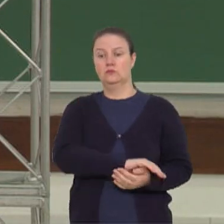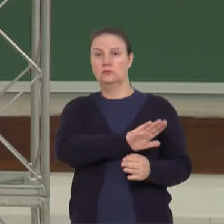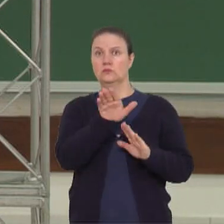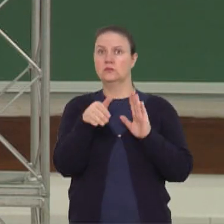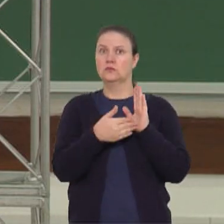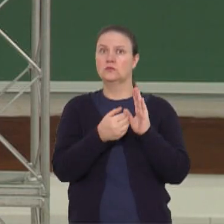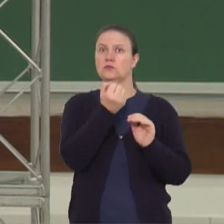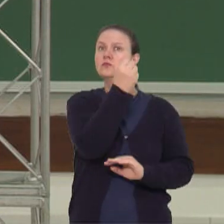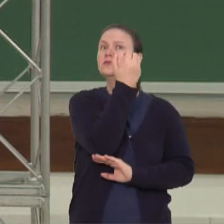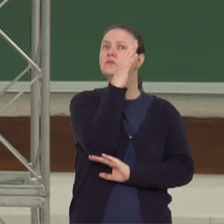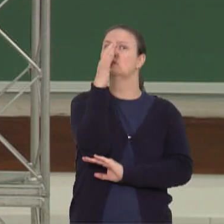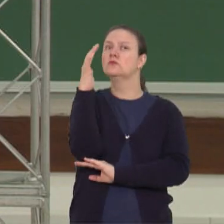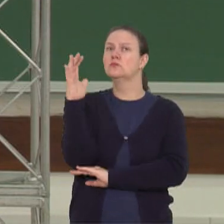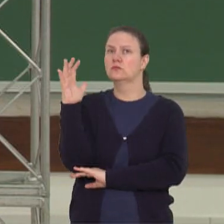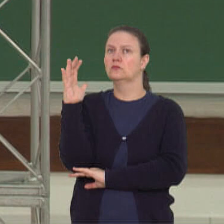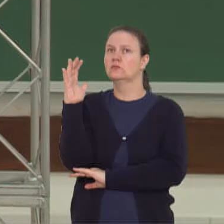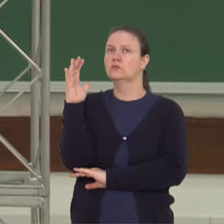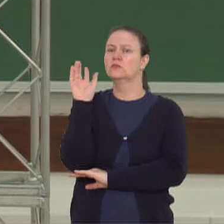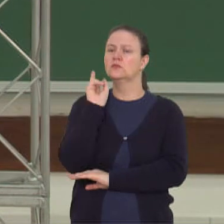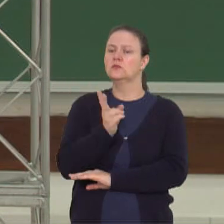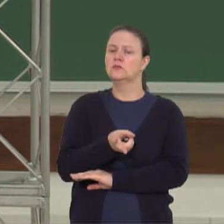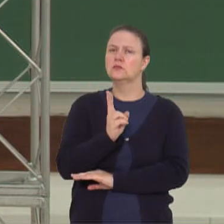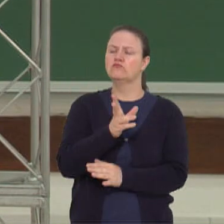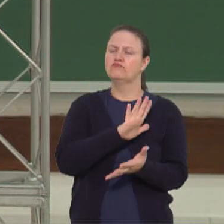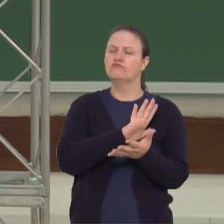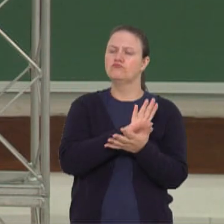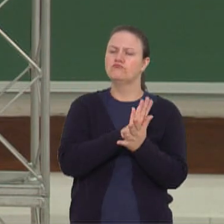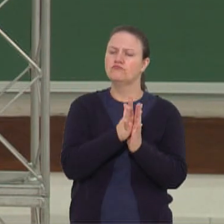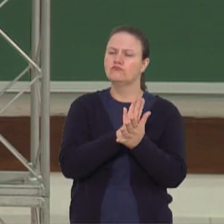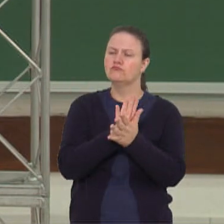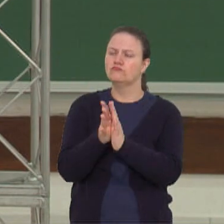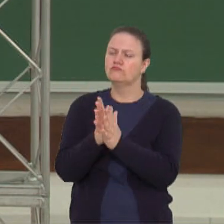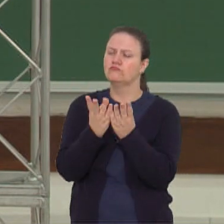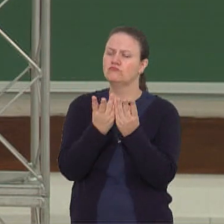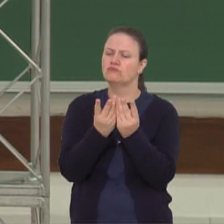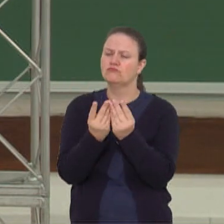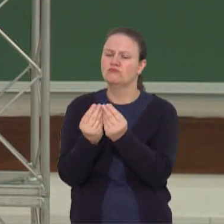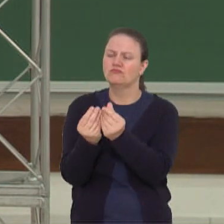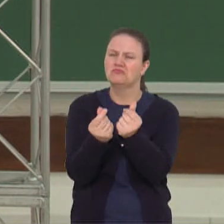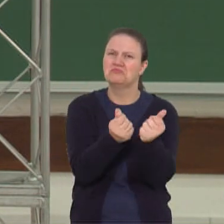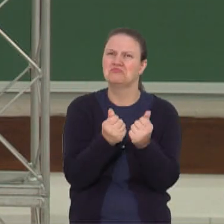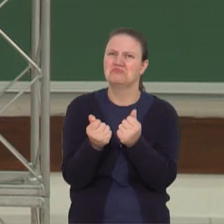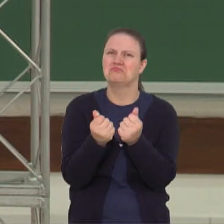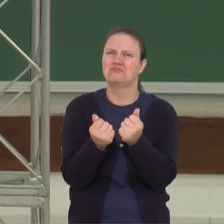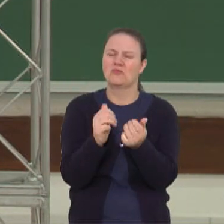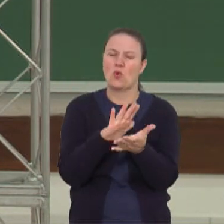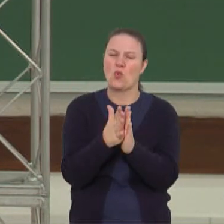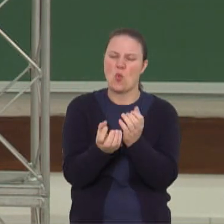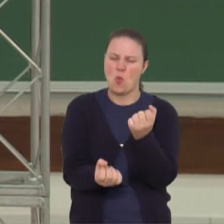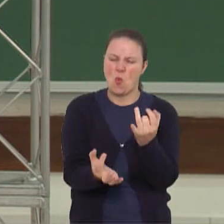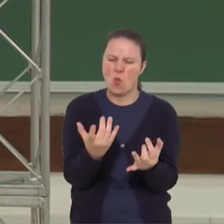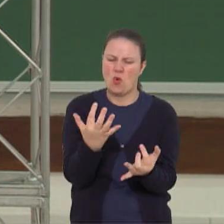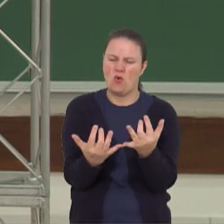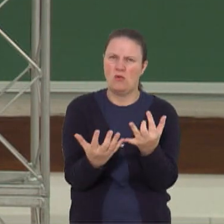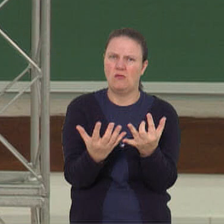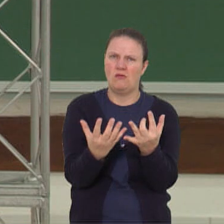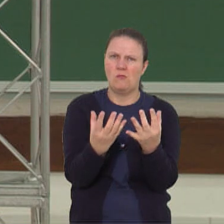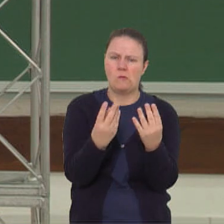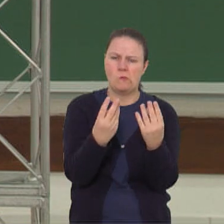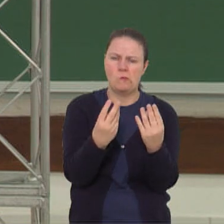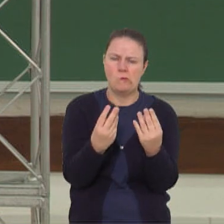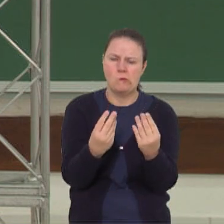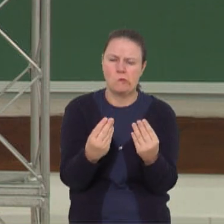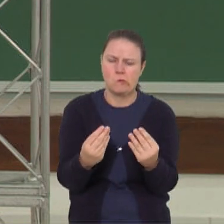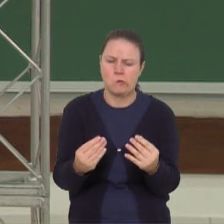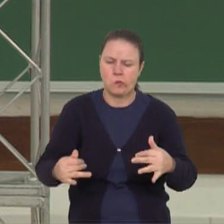na natureza queima. Tudo vira pó pelo fogo. Tudo pelo fogo torna-se